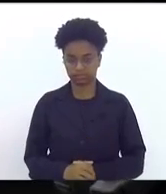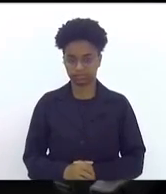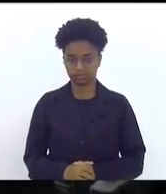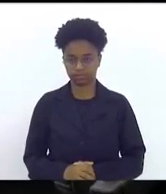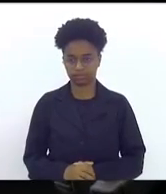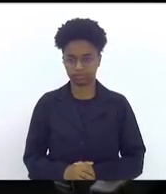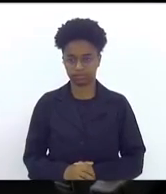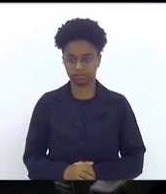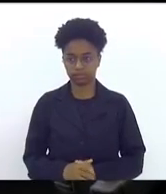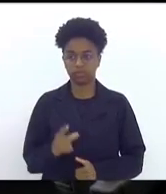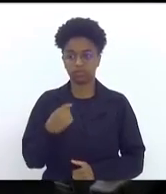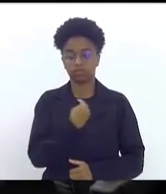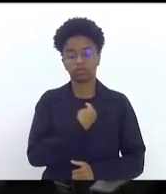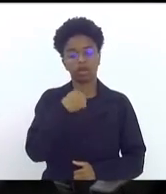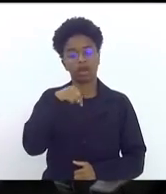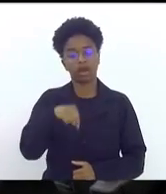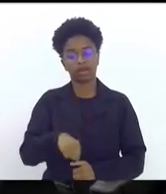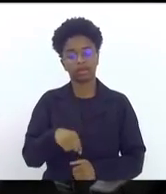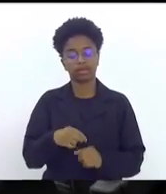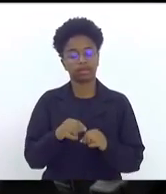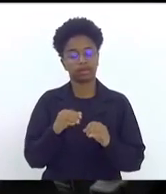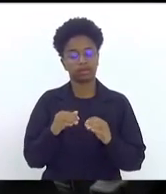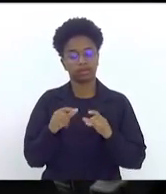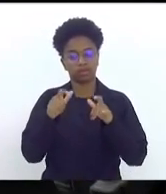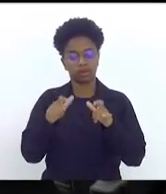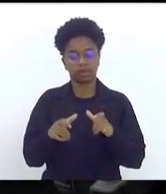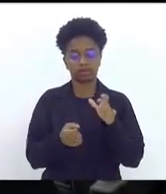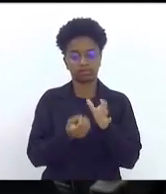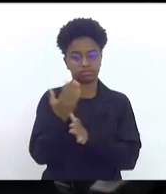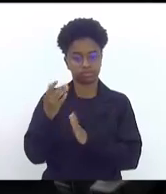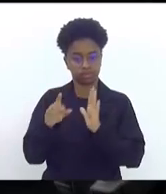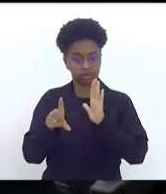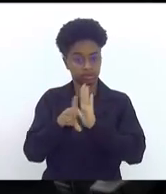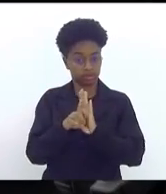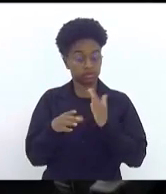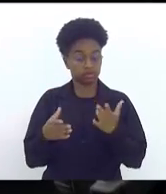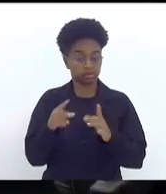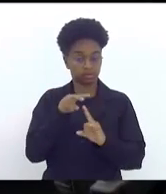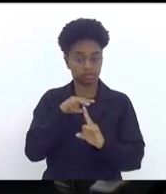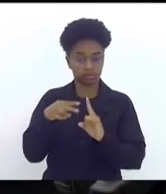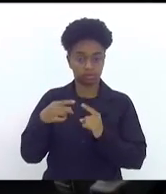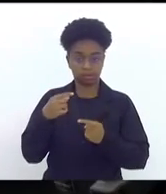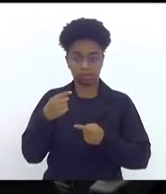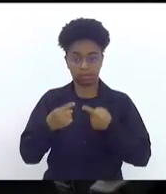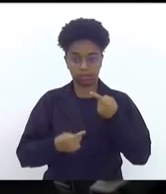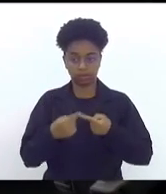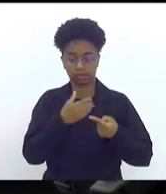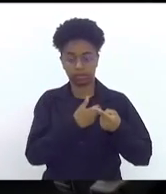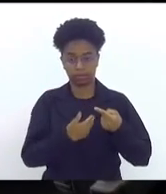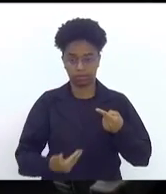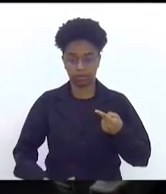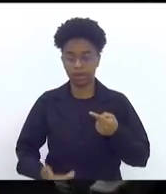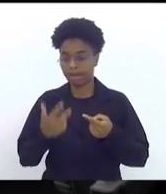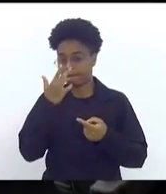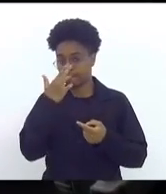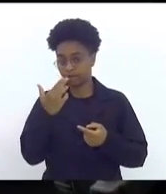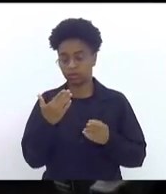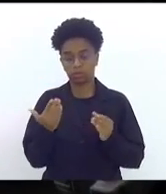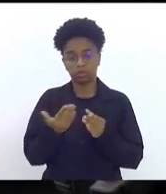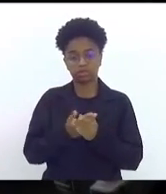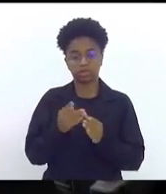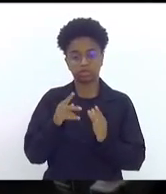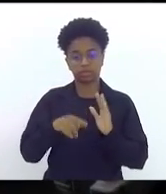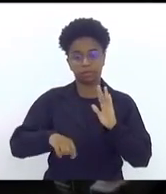Considerando que estamos numa casa legislativa, sob o ponto de vista da política pública, parece-me que o processo penal é um instrumento de política